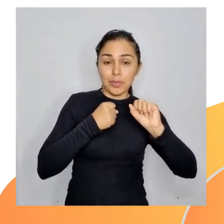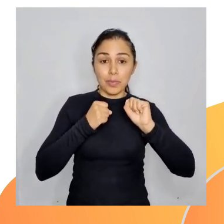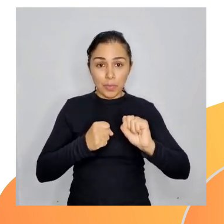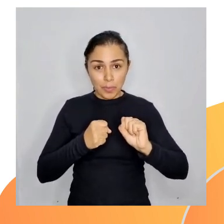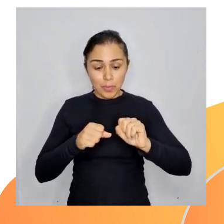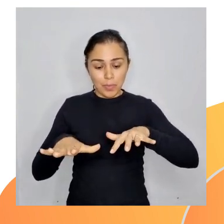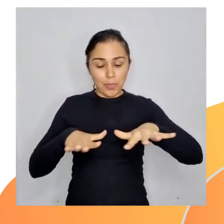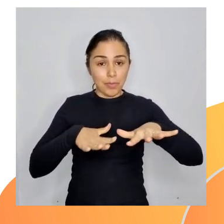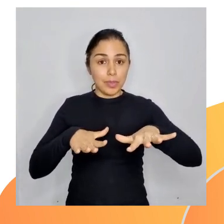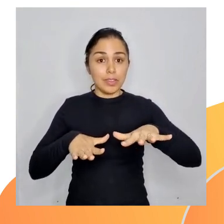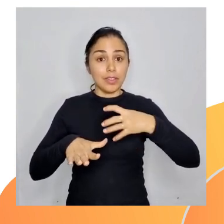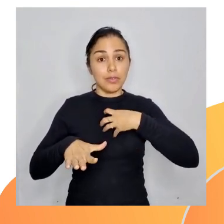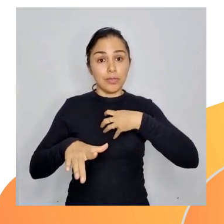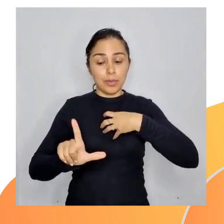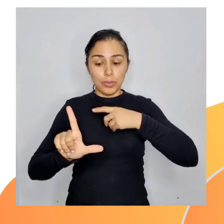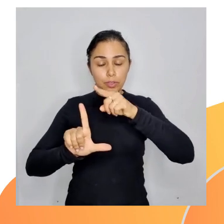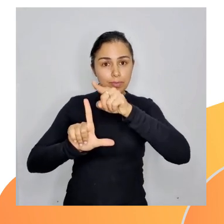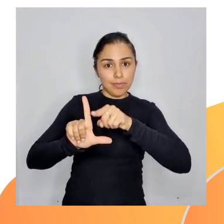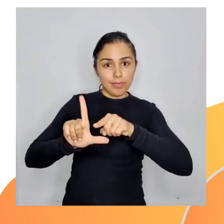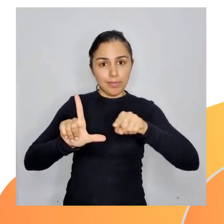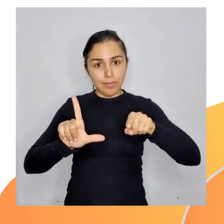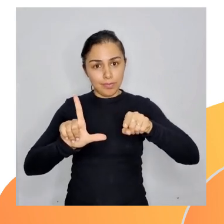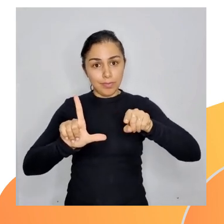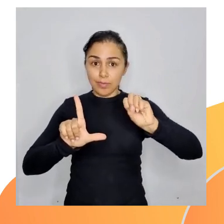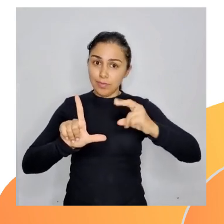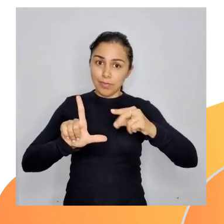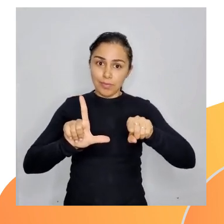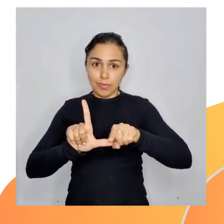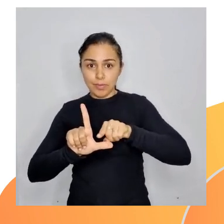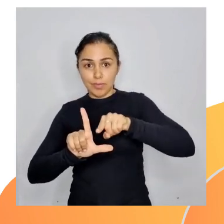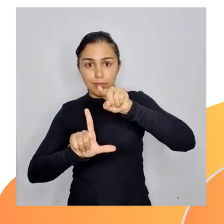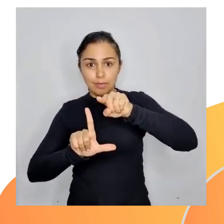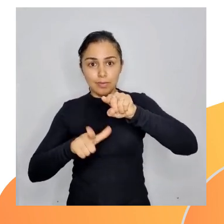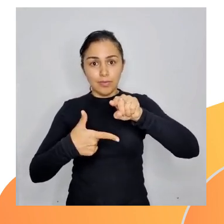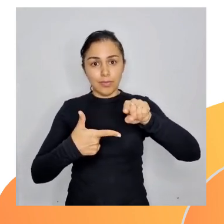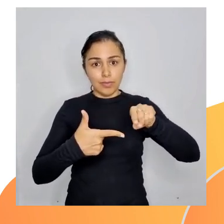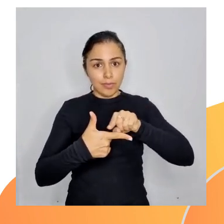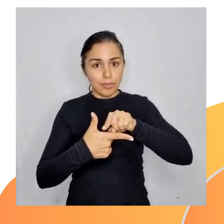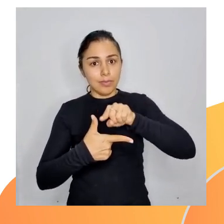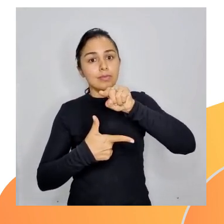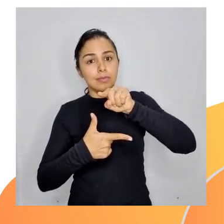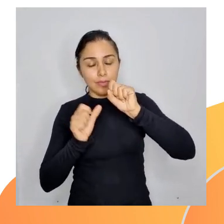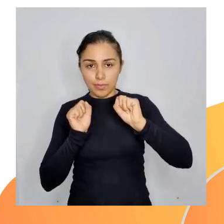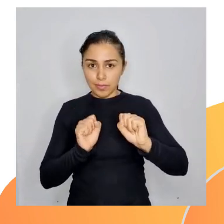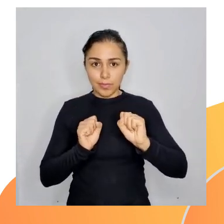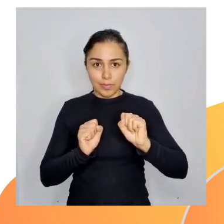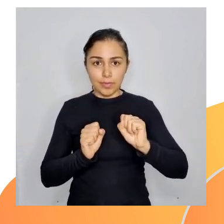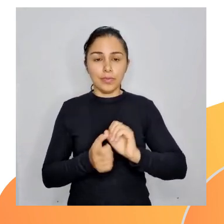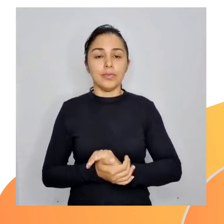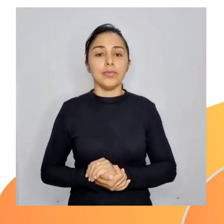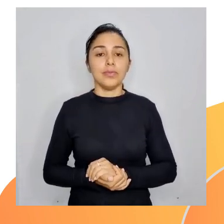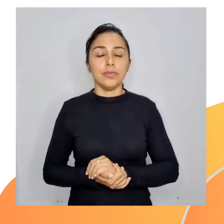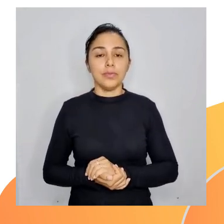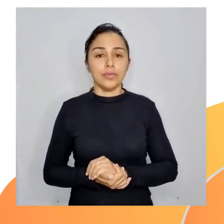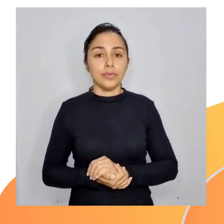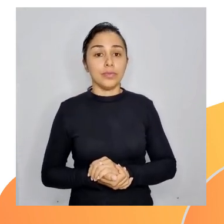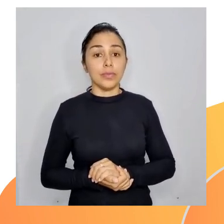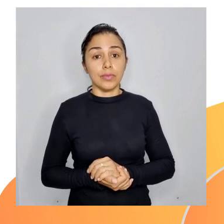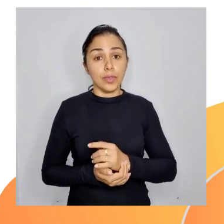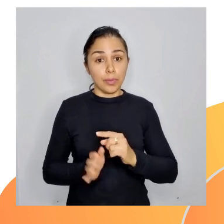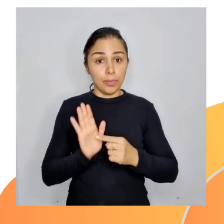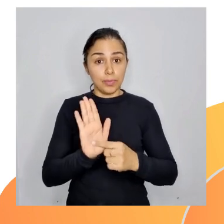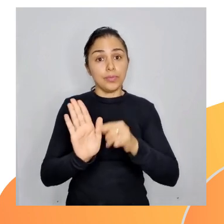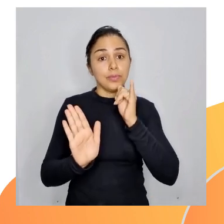pessoal, eu tenho um movimento aí em formato aparecendo aí na imagem, na tela para vocês